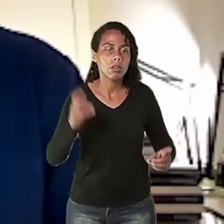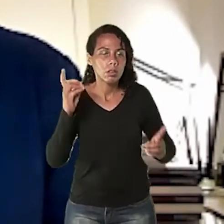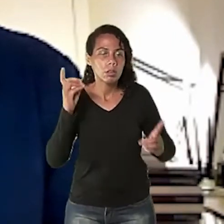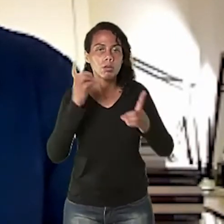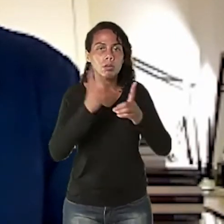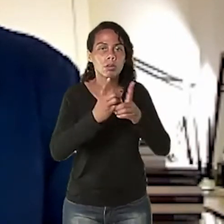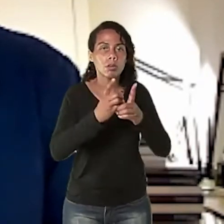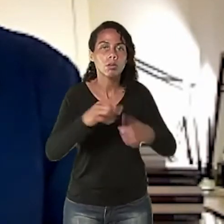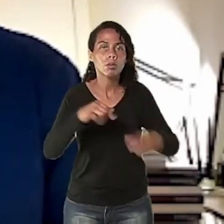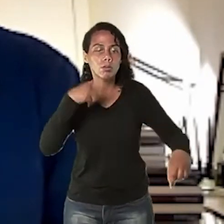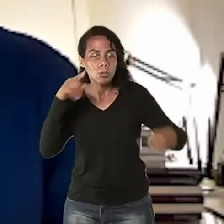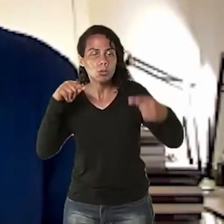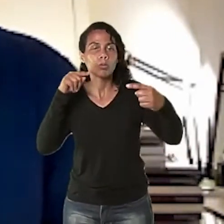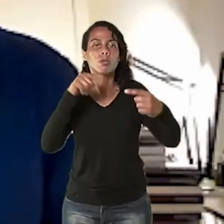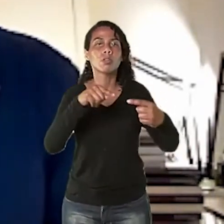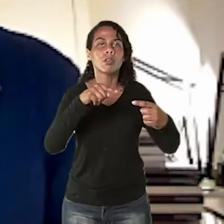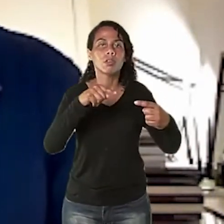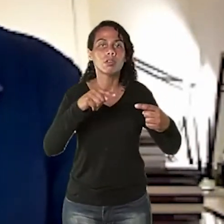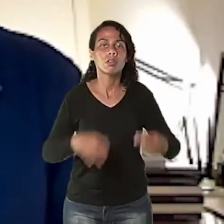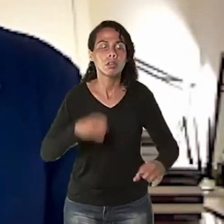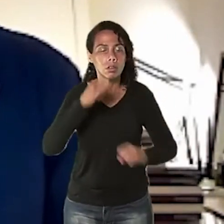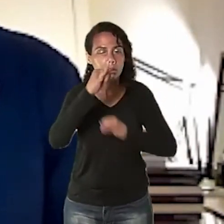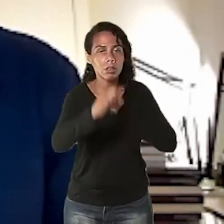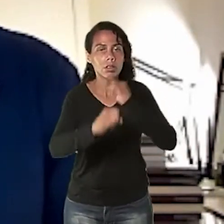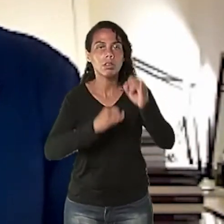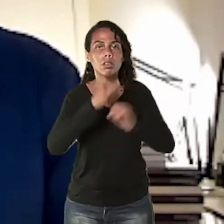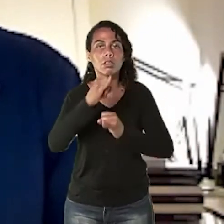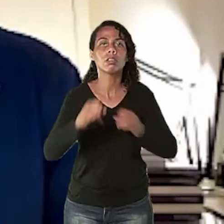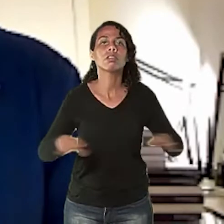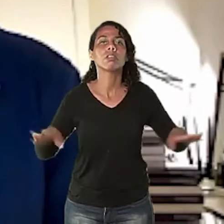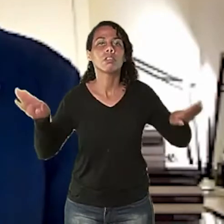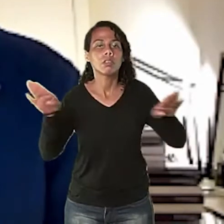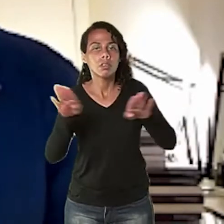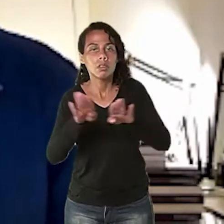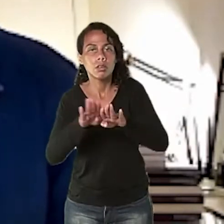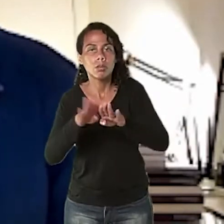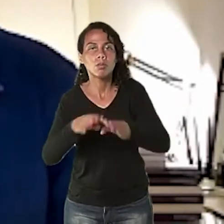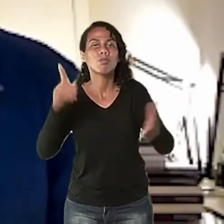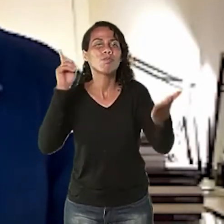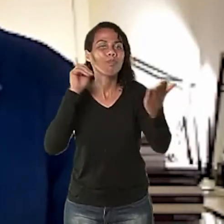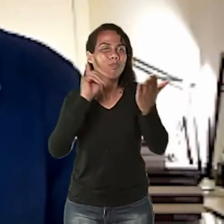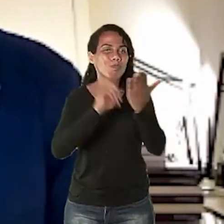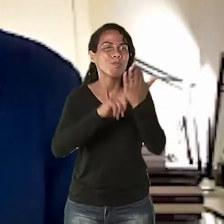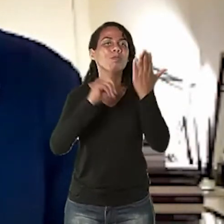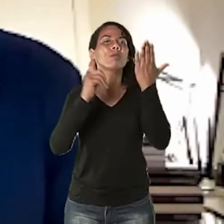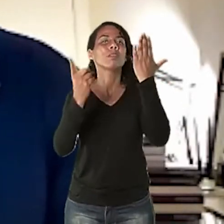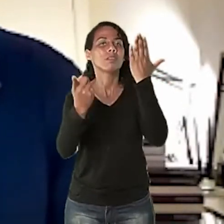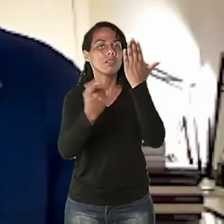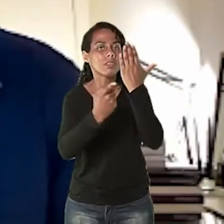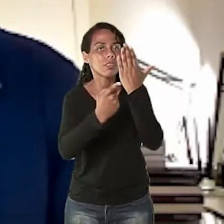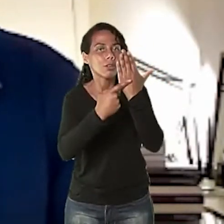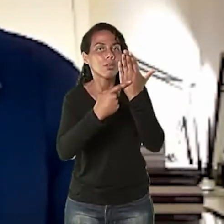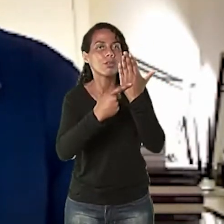tentando driblar os algoritmos, né? E o funil dessas empresas, tipo Google, Facebook,